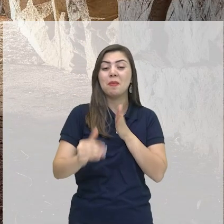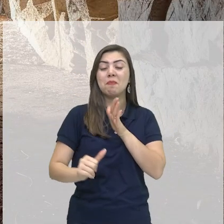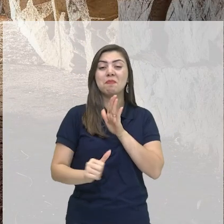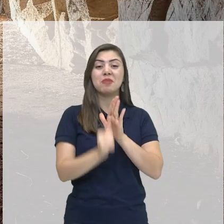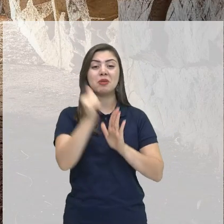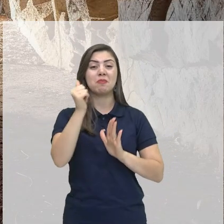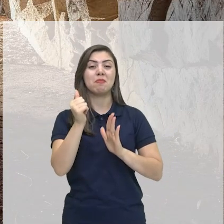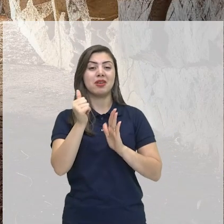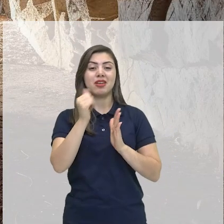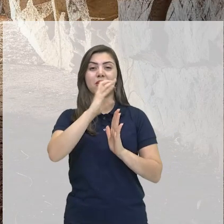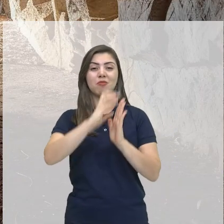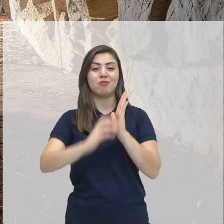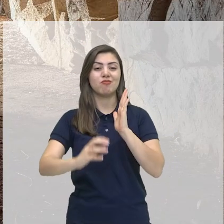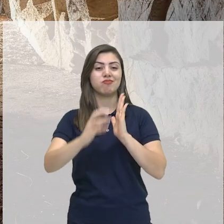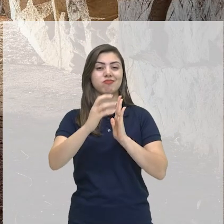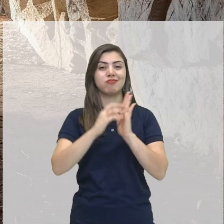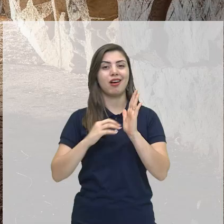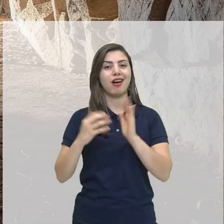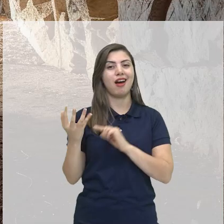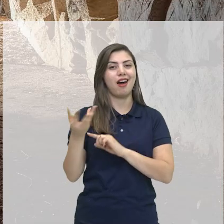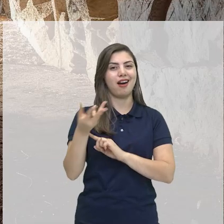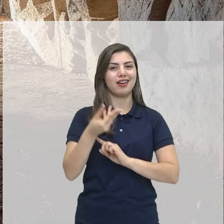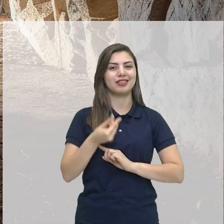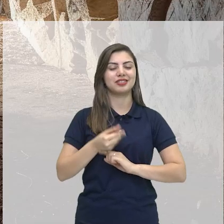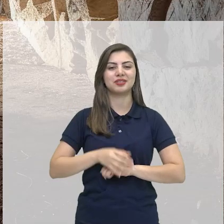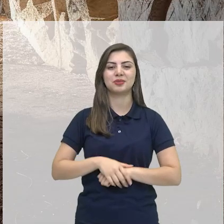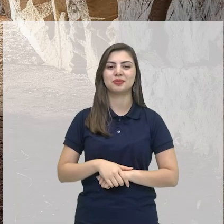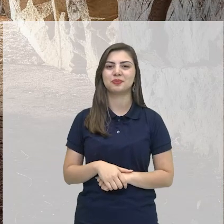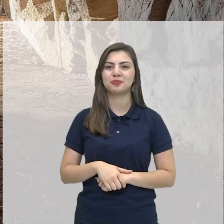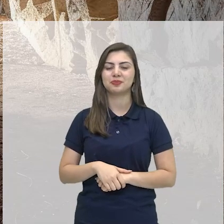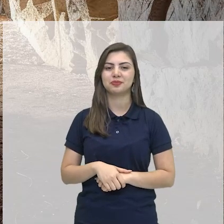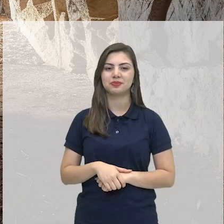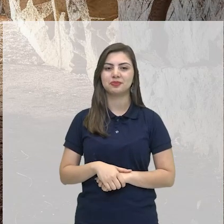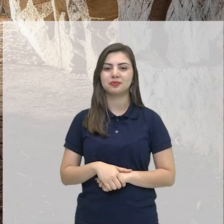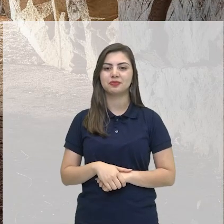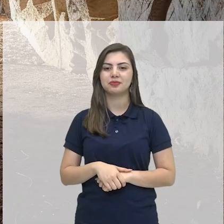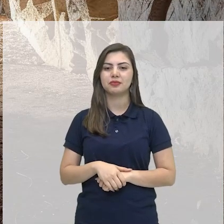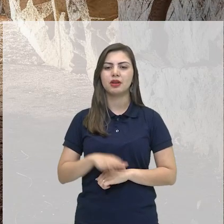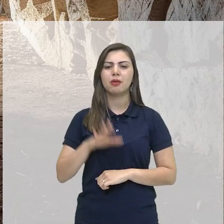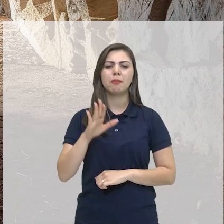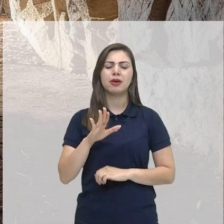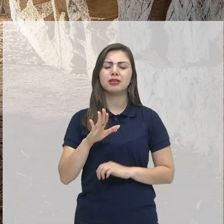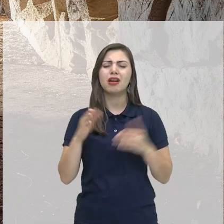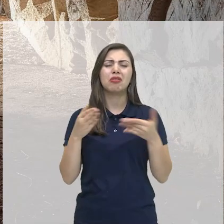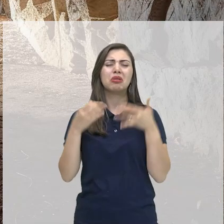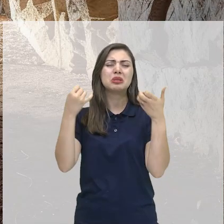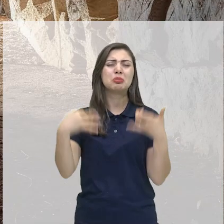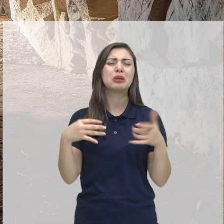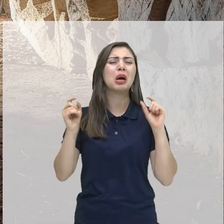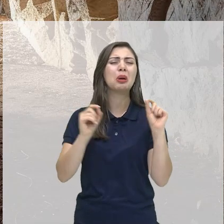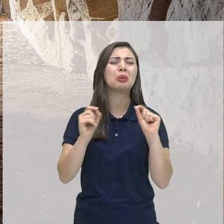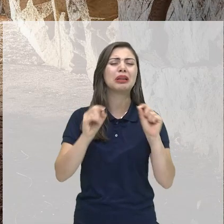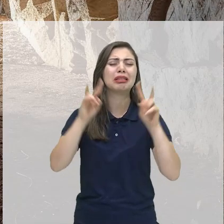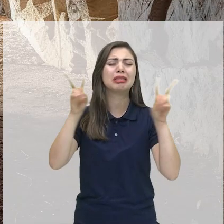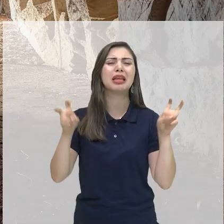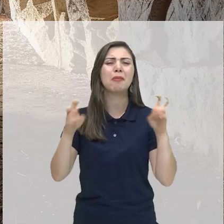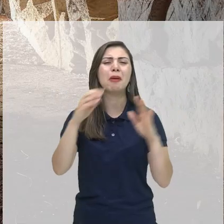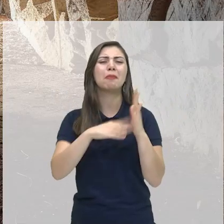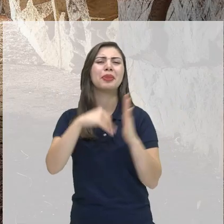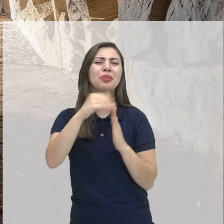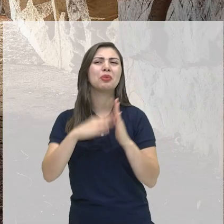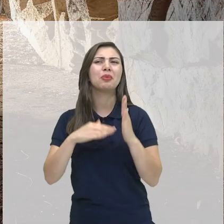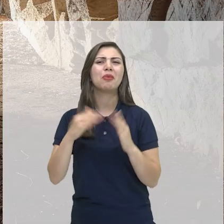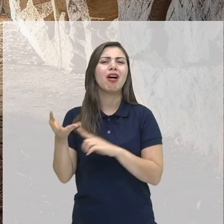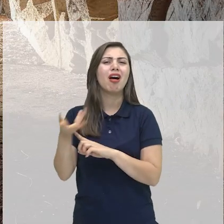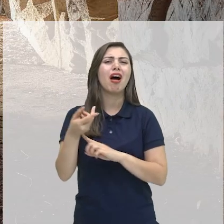registros de produção artística, certo? Então, mas para a gente começar a falar, tá, mas vamos falar de quê? De arte, de pintura, de